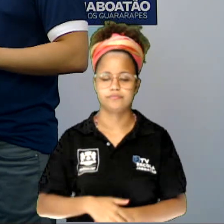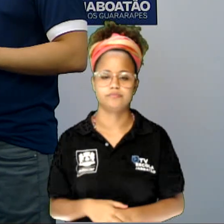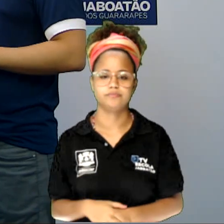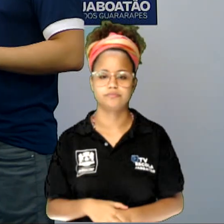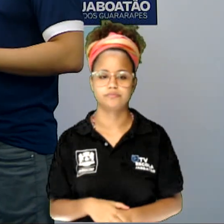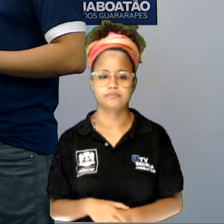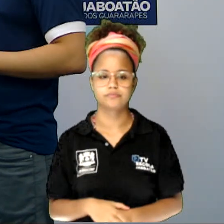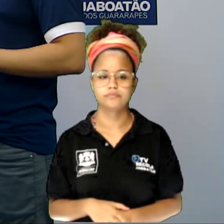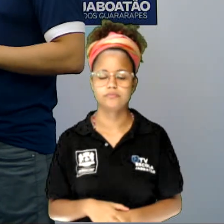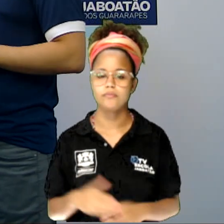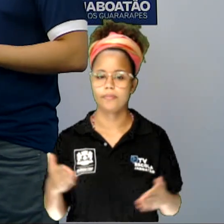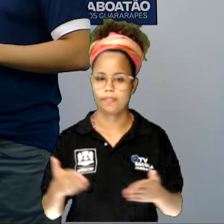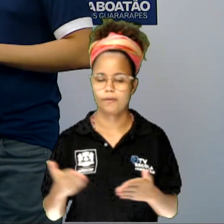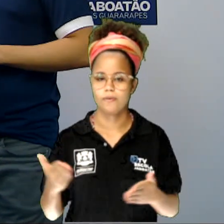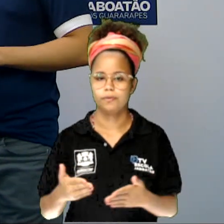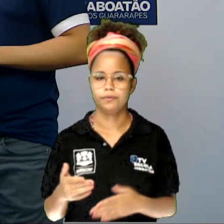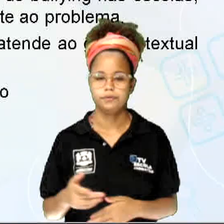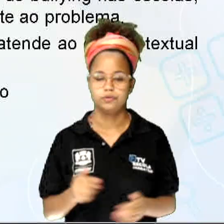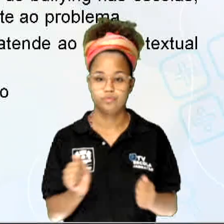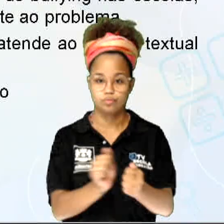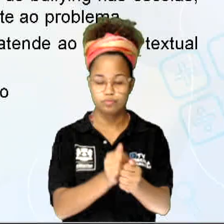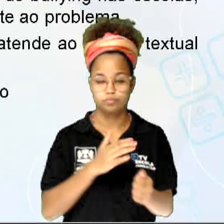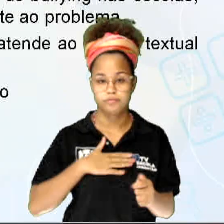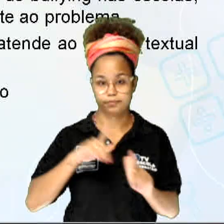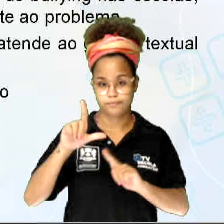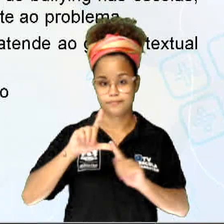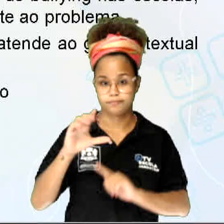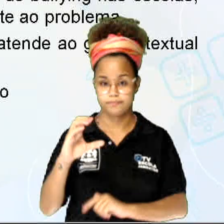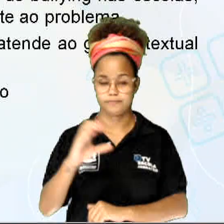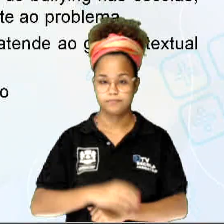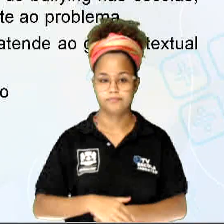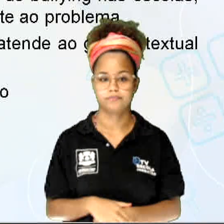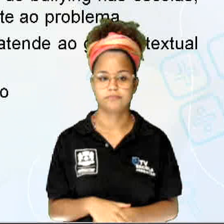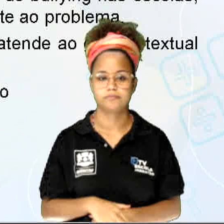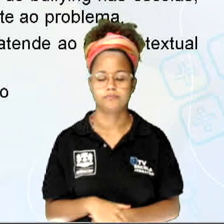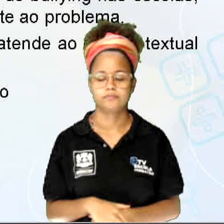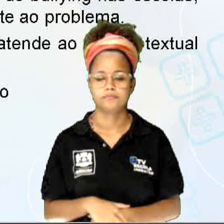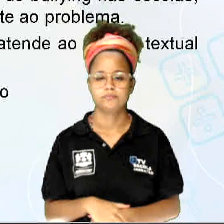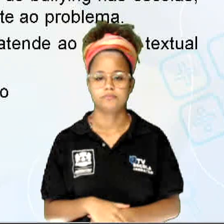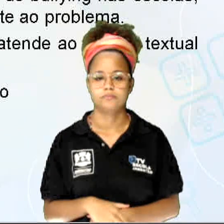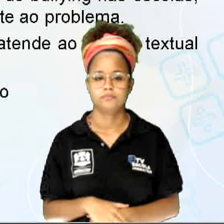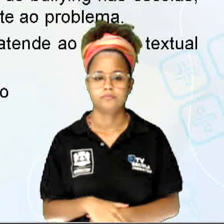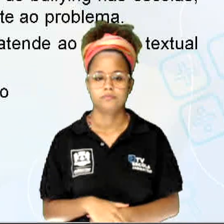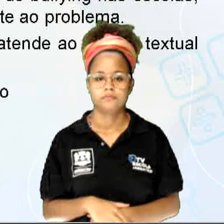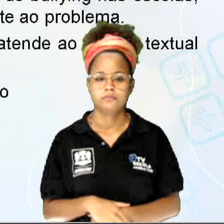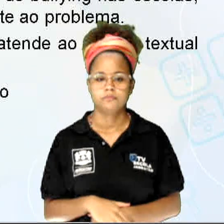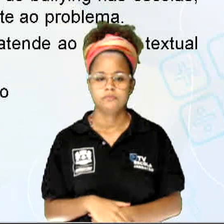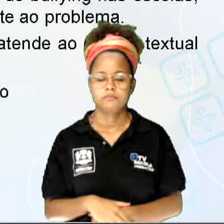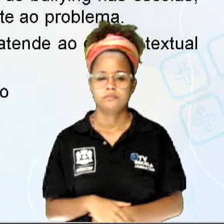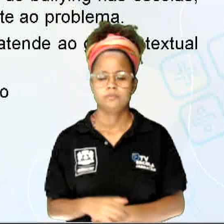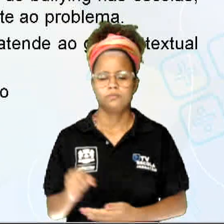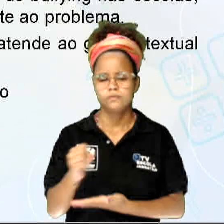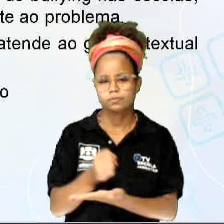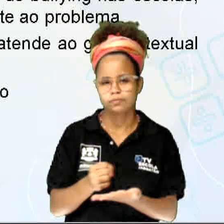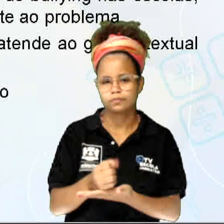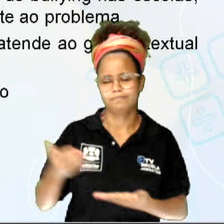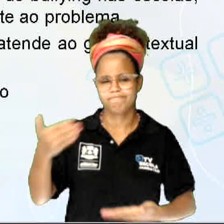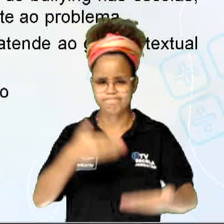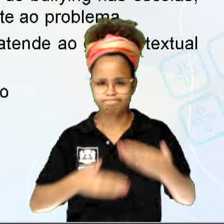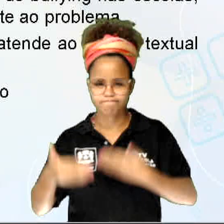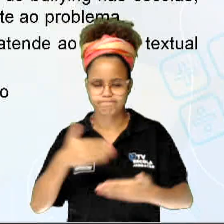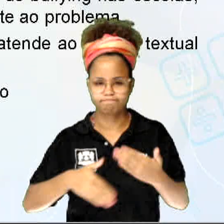certo? Vamos seguir aí, acompanha comigo no item C agora, aí na tela de vocês. Baseado em